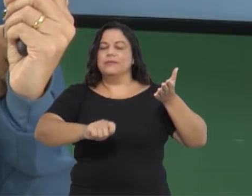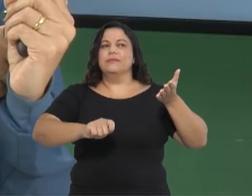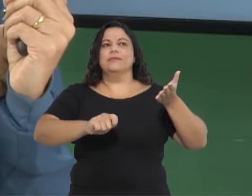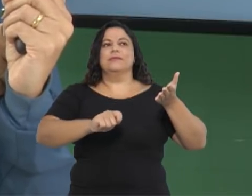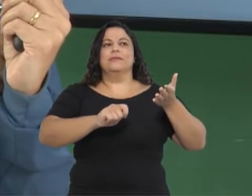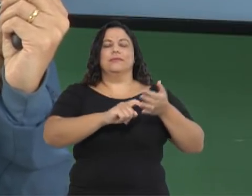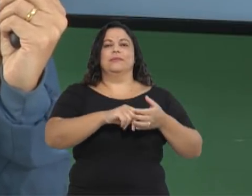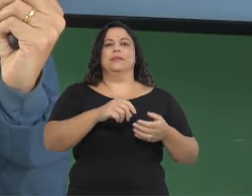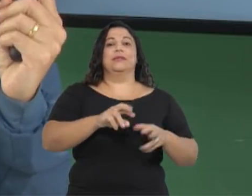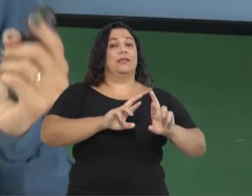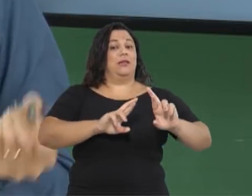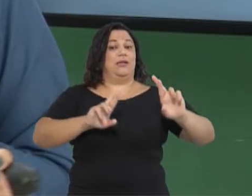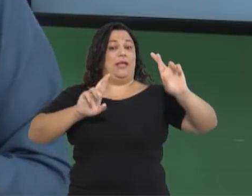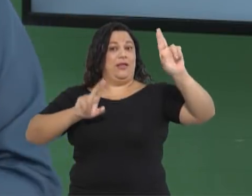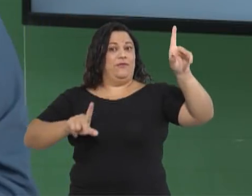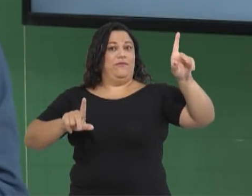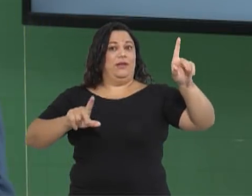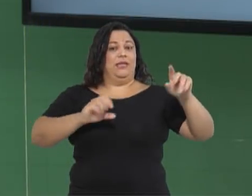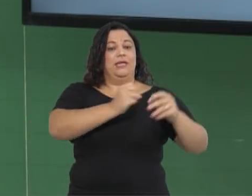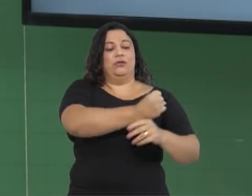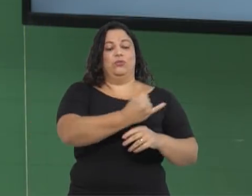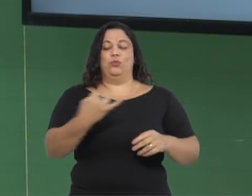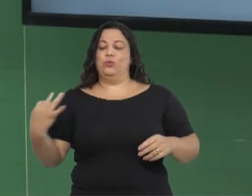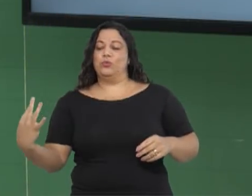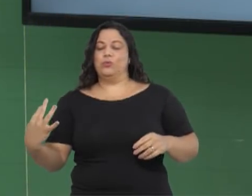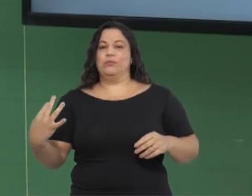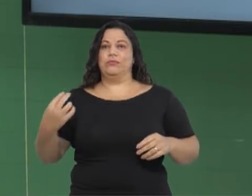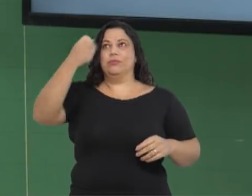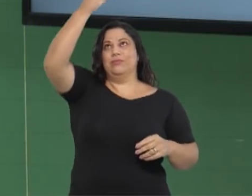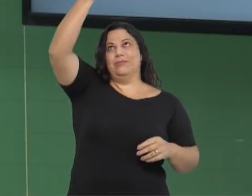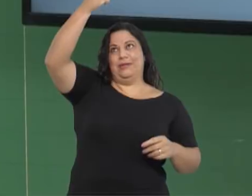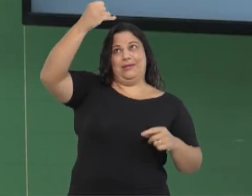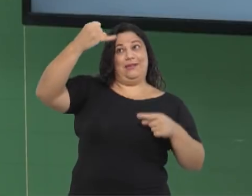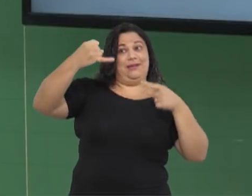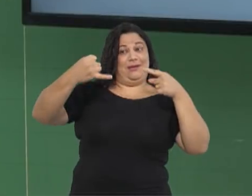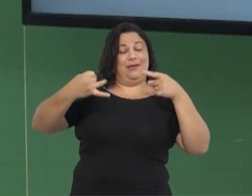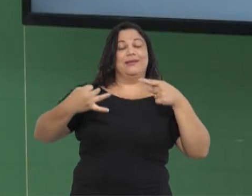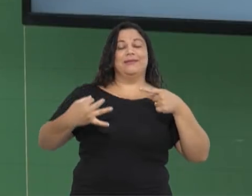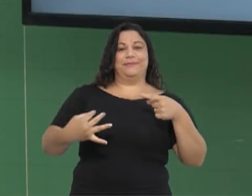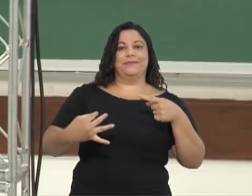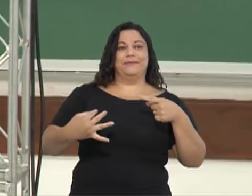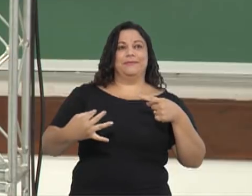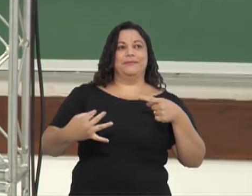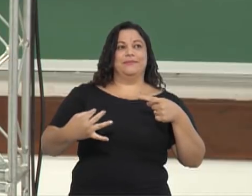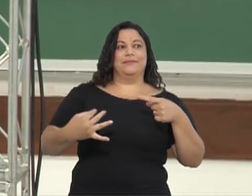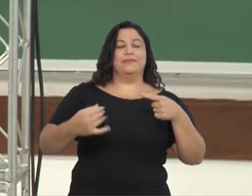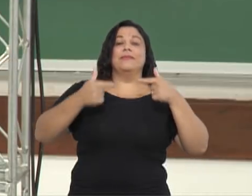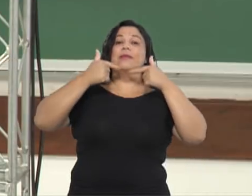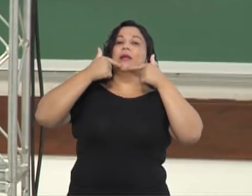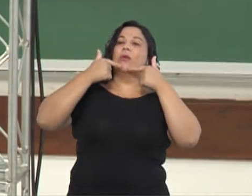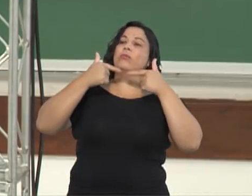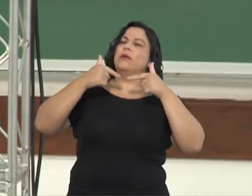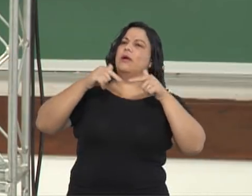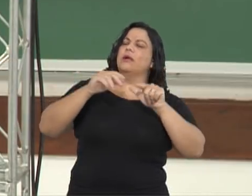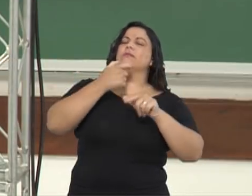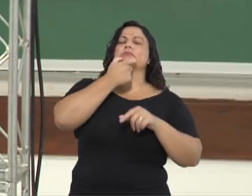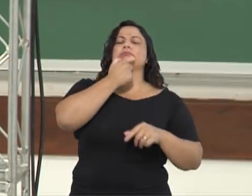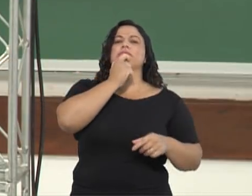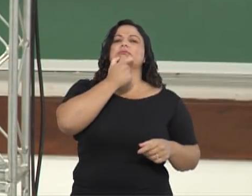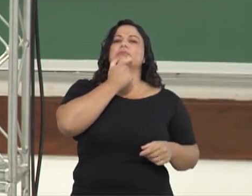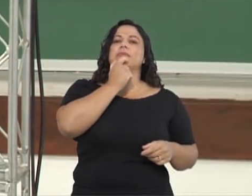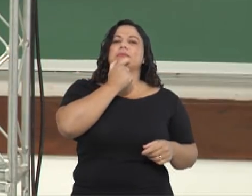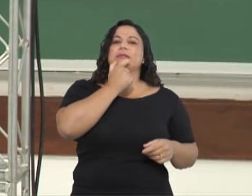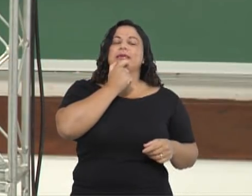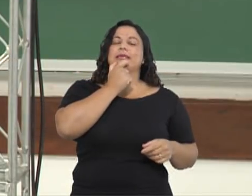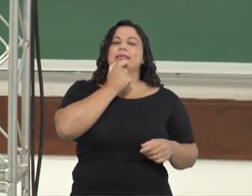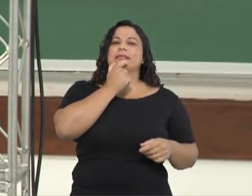números cardinais. Porém, o nosso número ordinal em língua inglesa, ele não